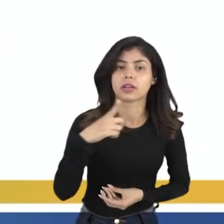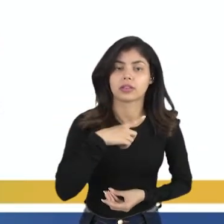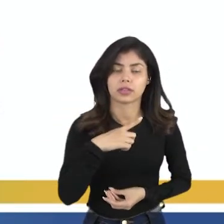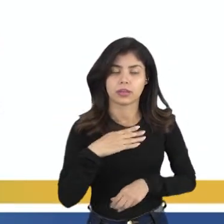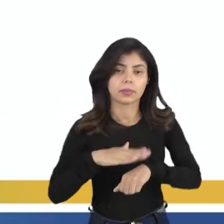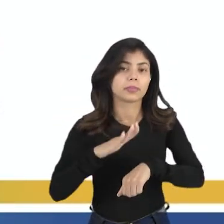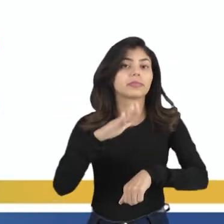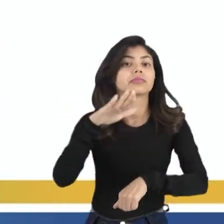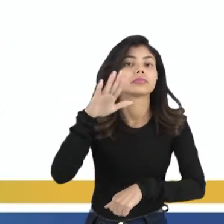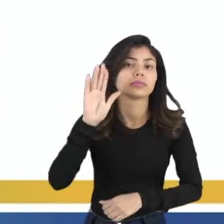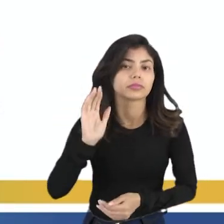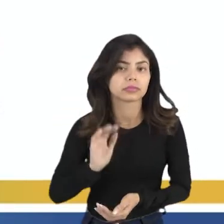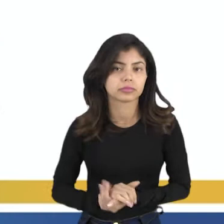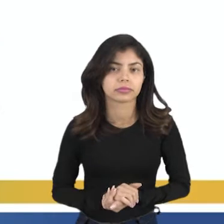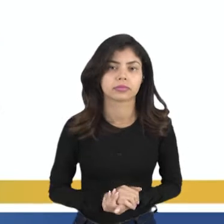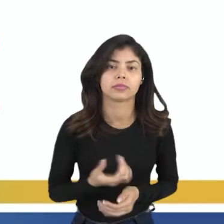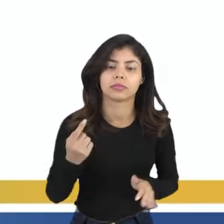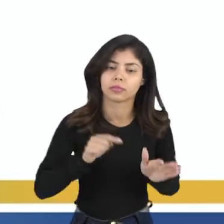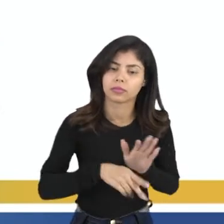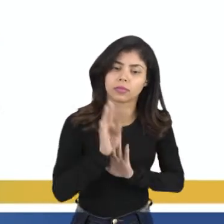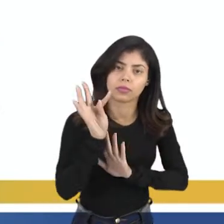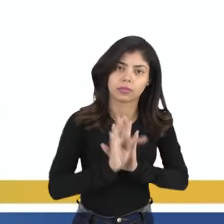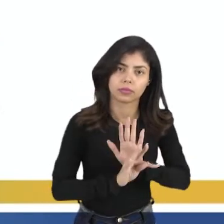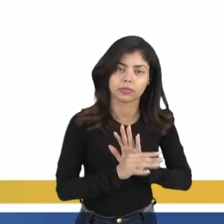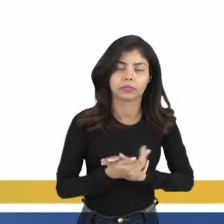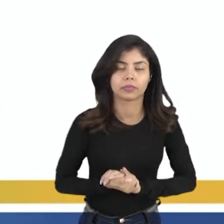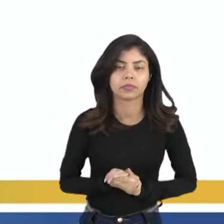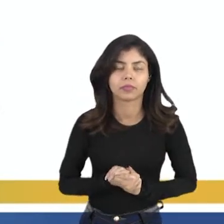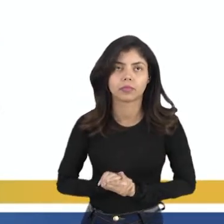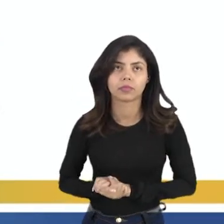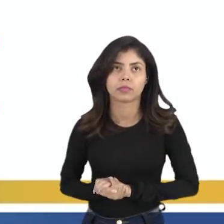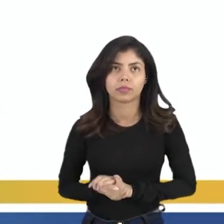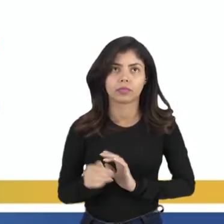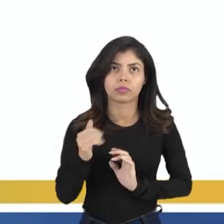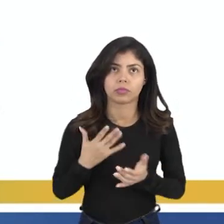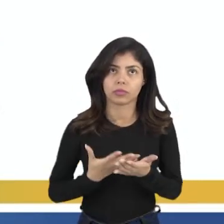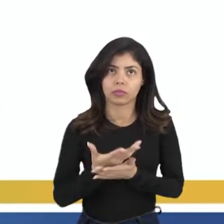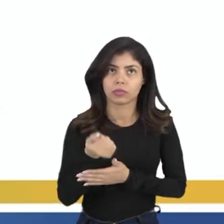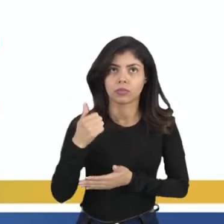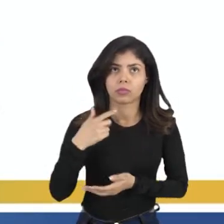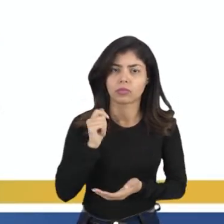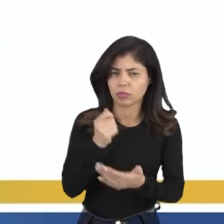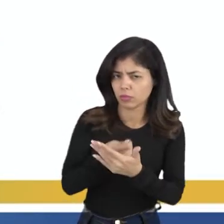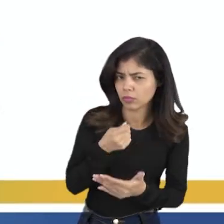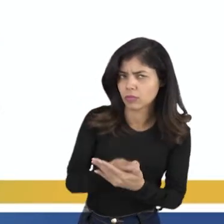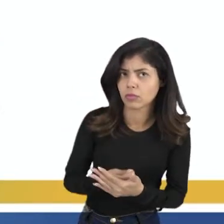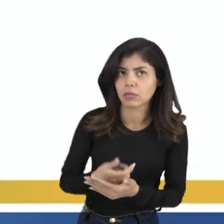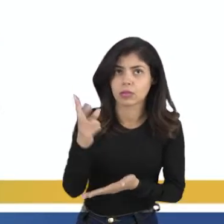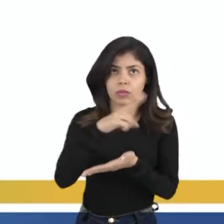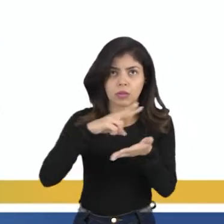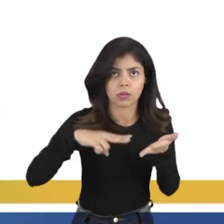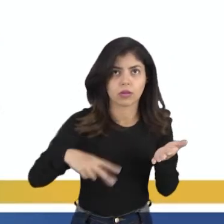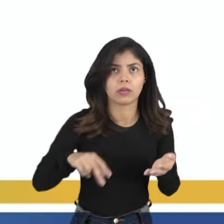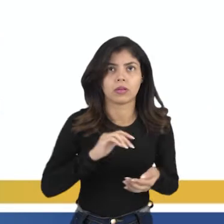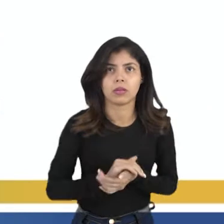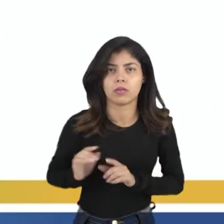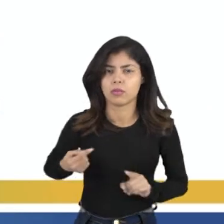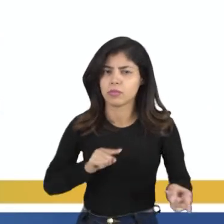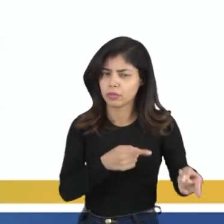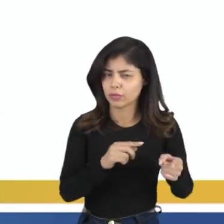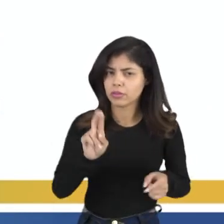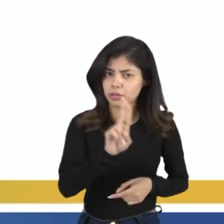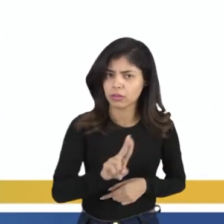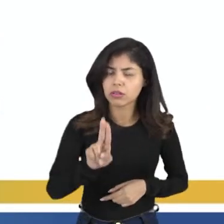mais enaltece aí dentro do texto. Então, buscam convencer o leitor incitando o